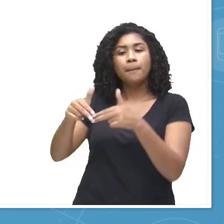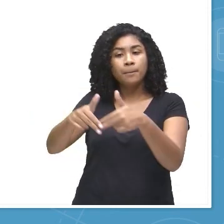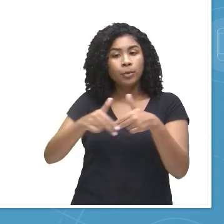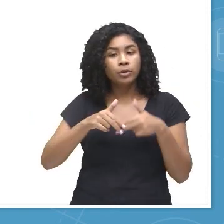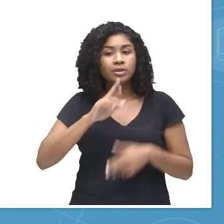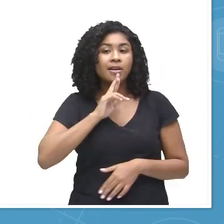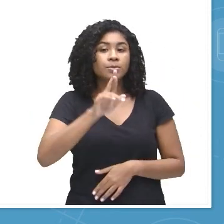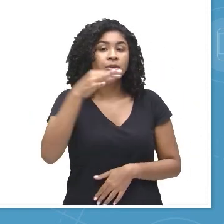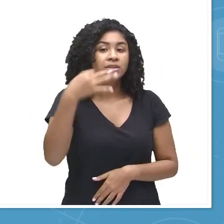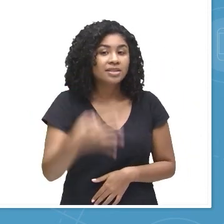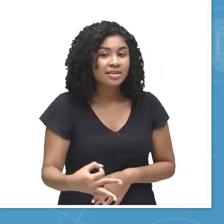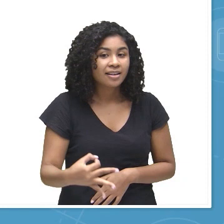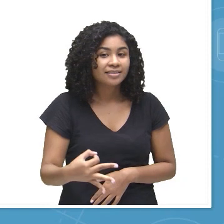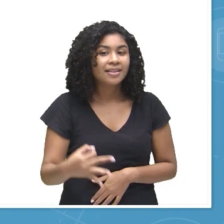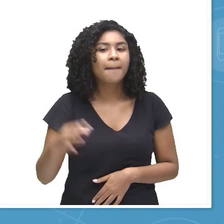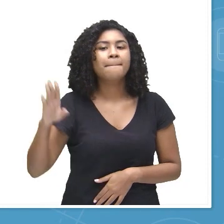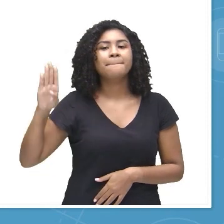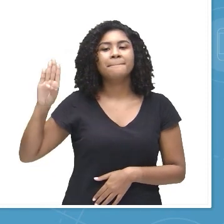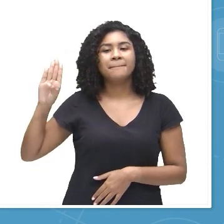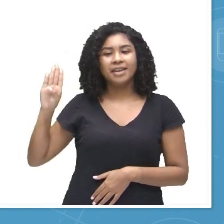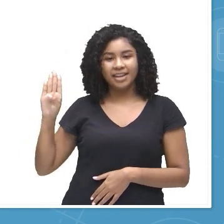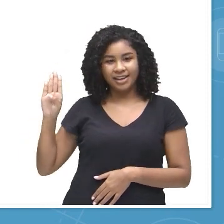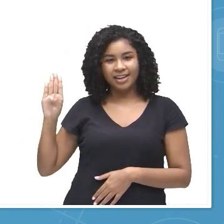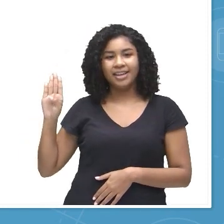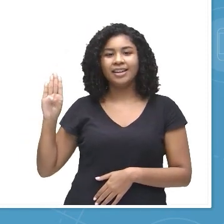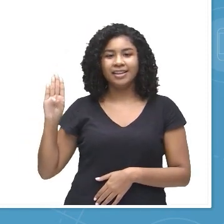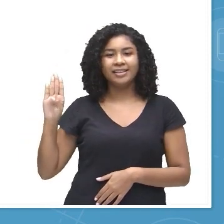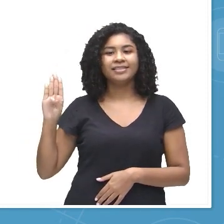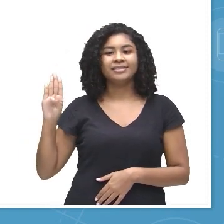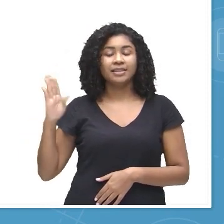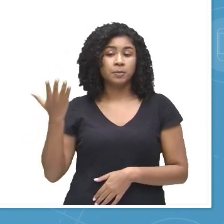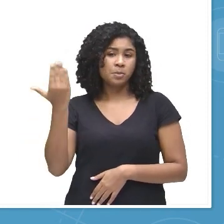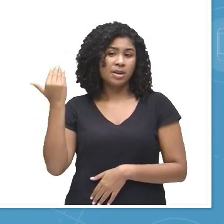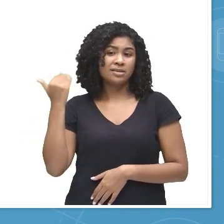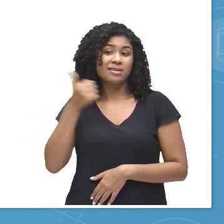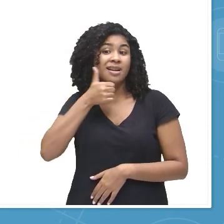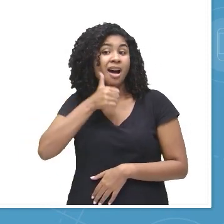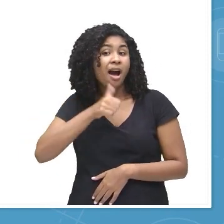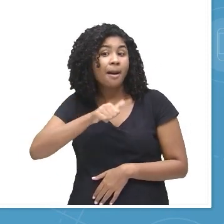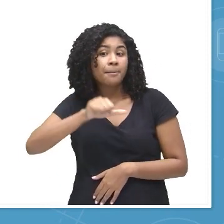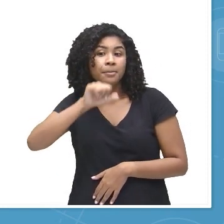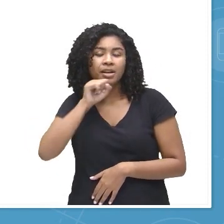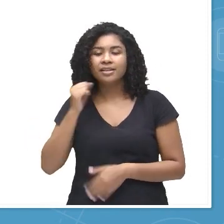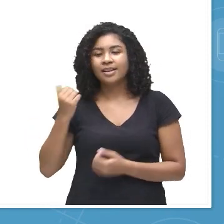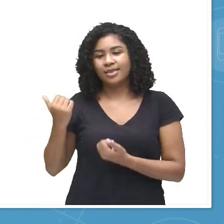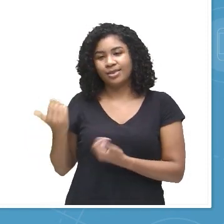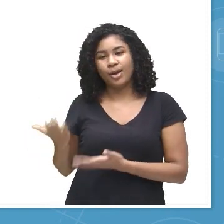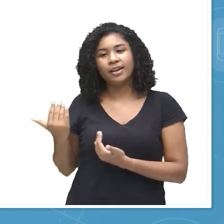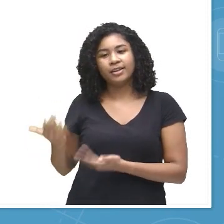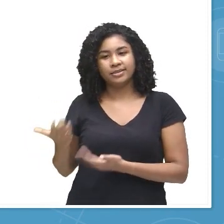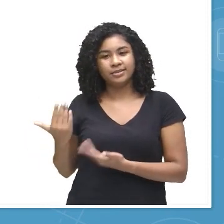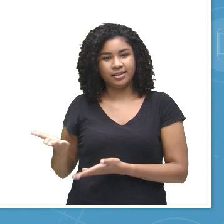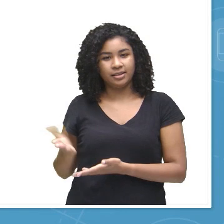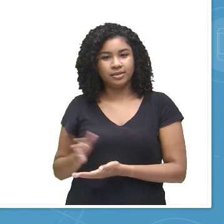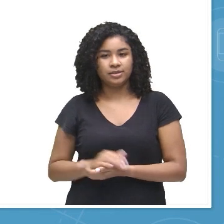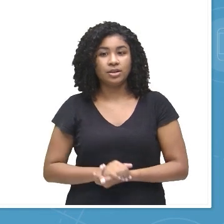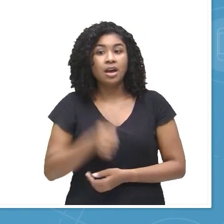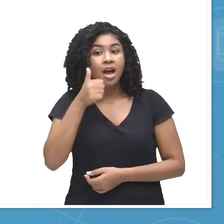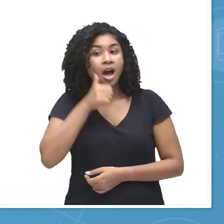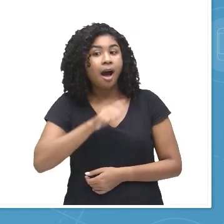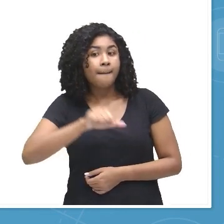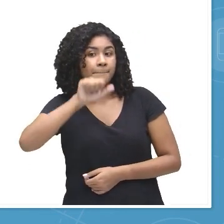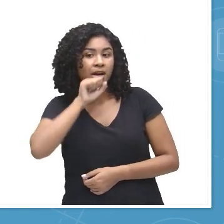correta é a letra B, da época em que a mãe era adolescente, né? E não a filha, tá? A mãe que está conversando com a